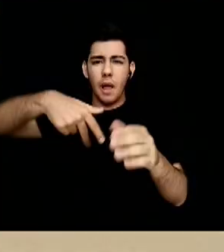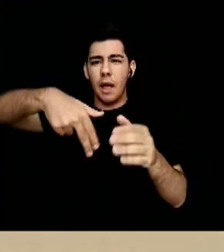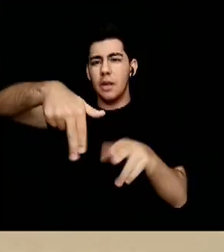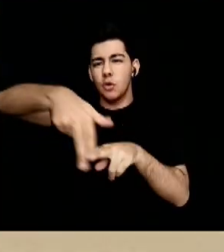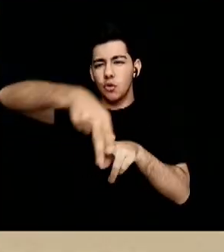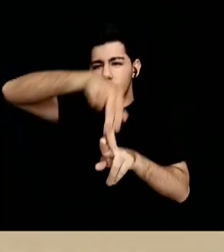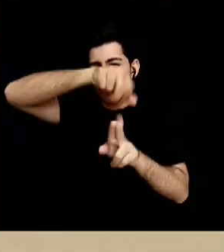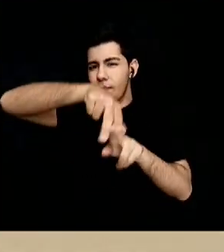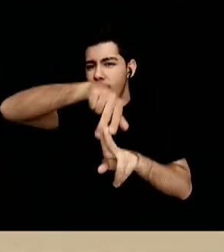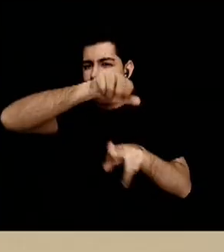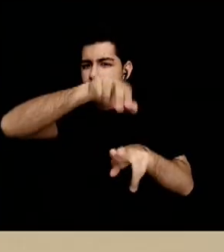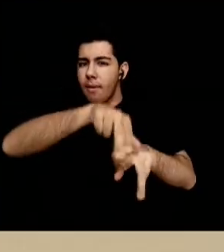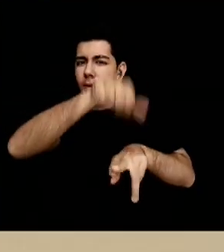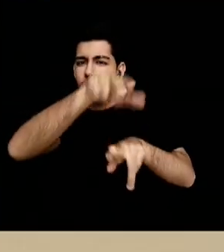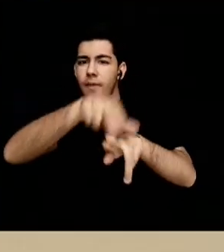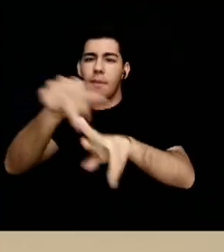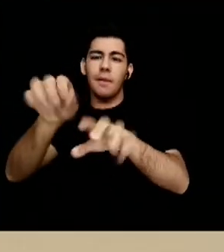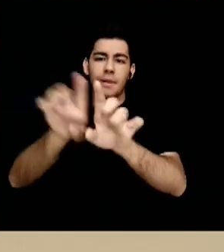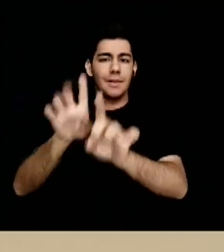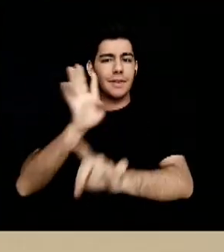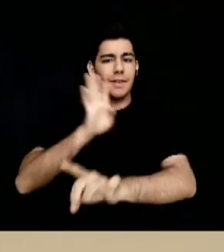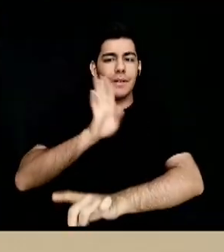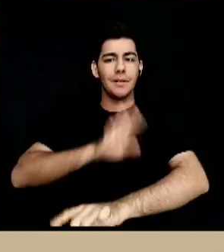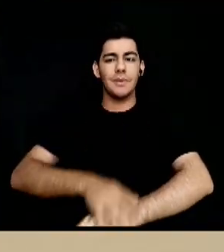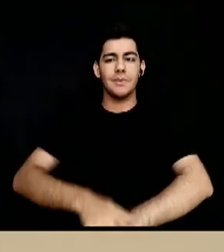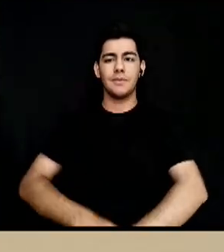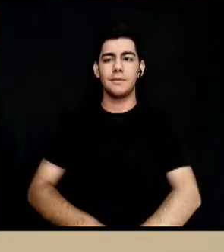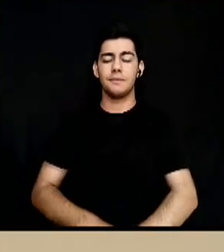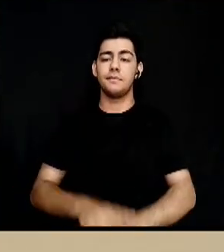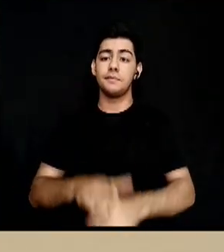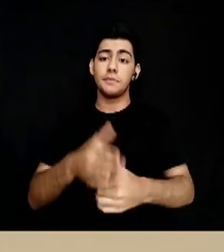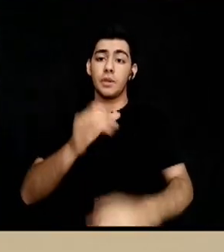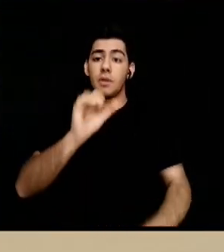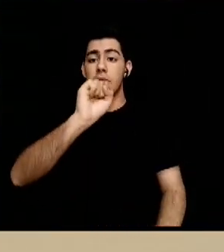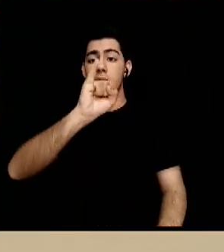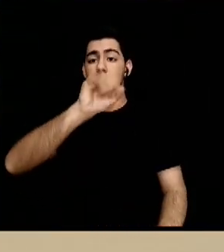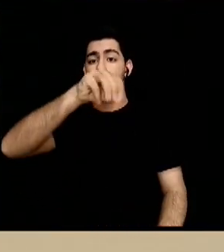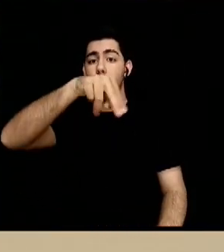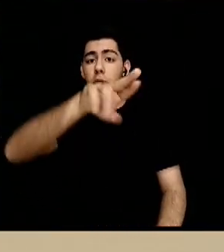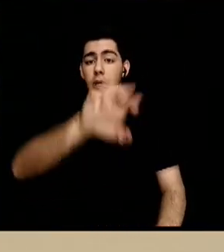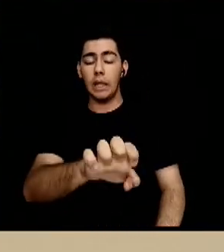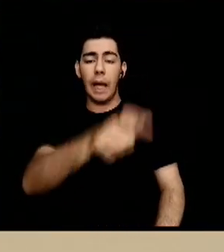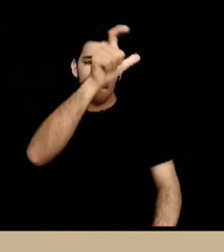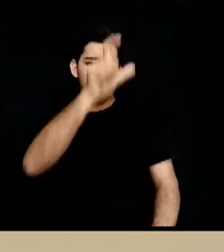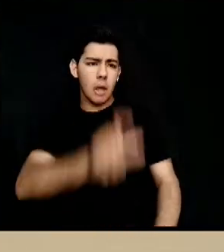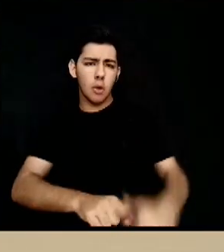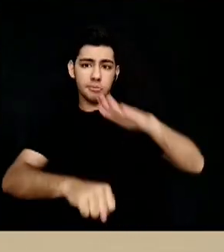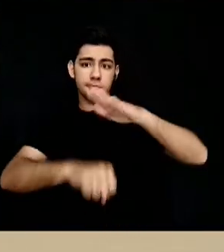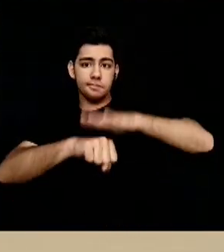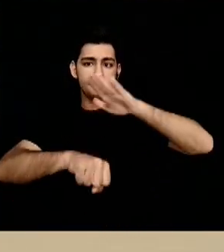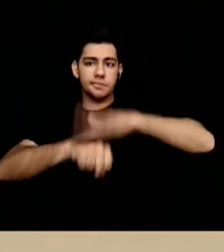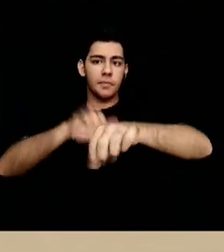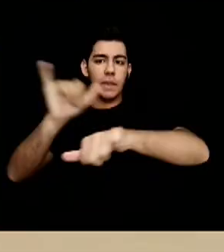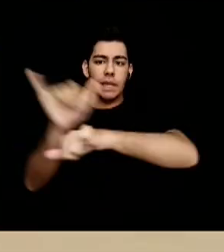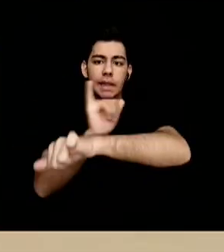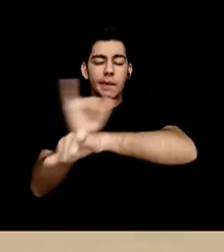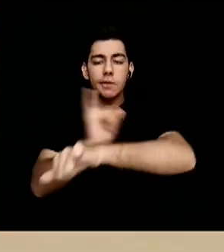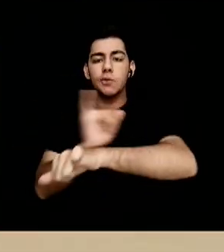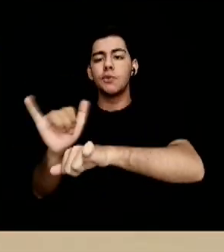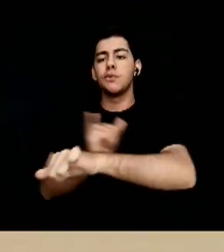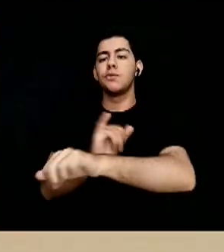Que legal. Simone, e aí assim, a pessoa que fez essa técnica, teve aí o primeiro